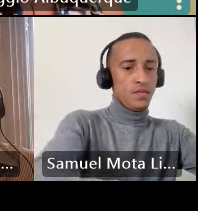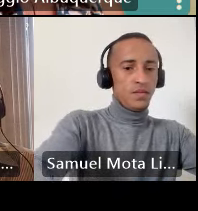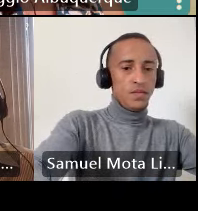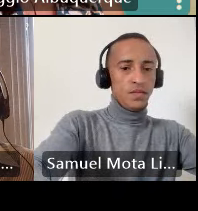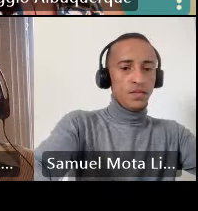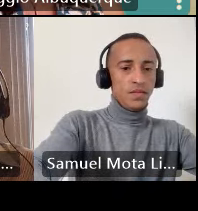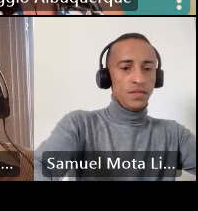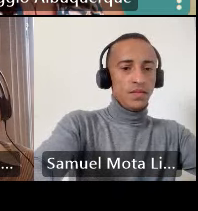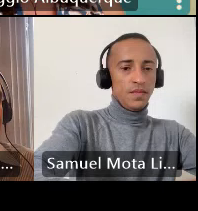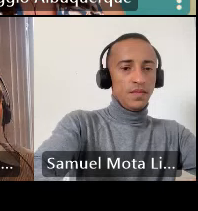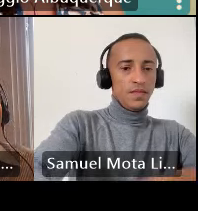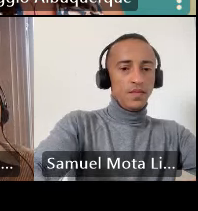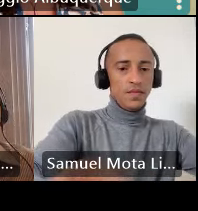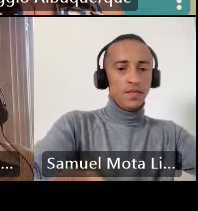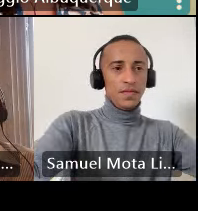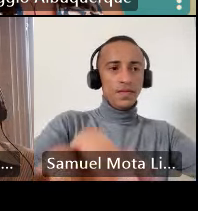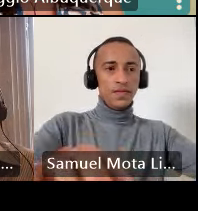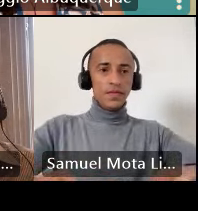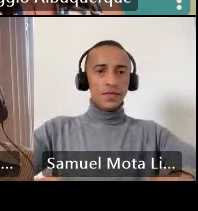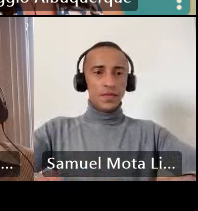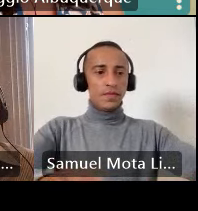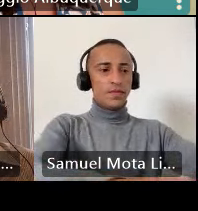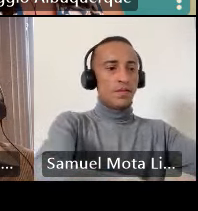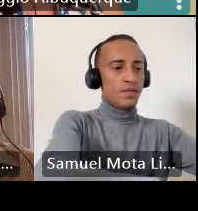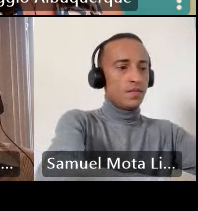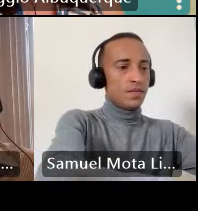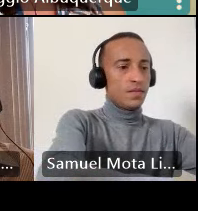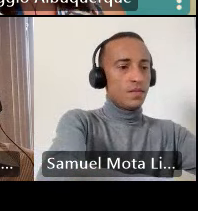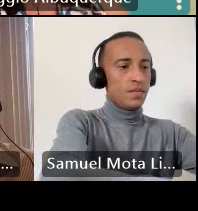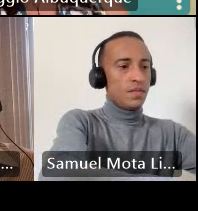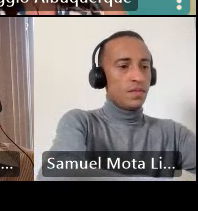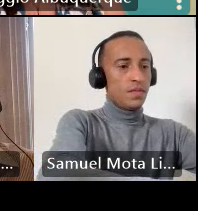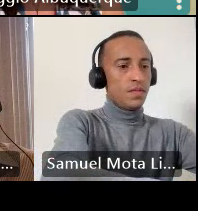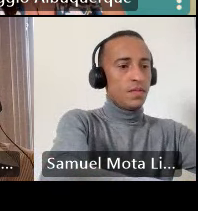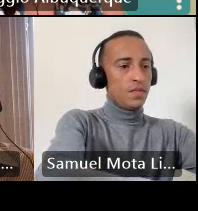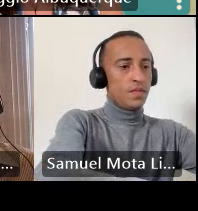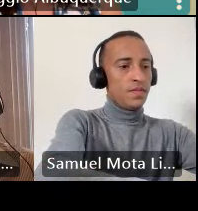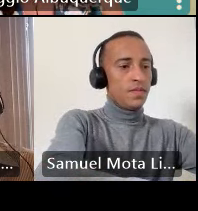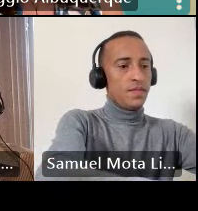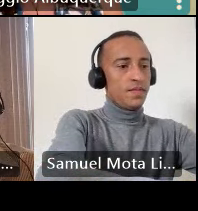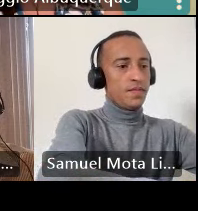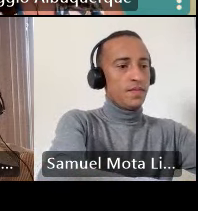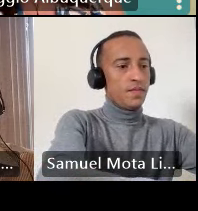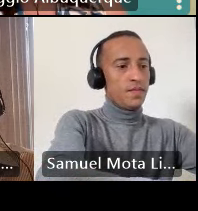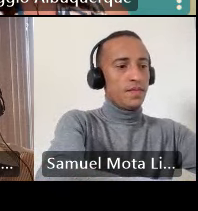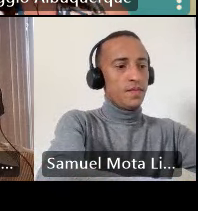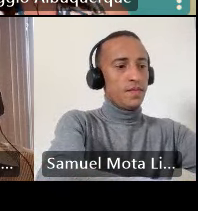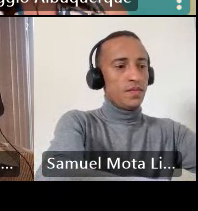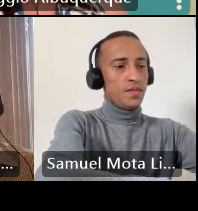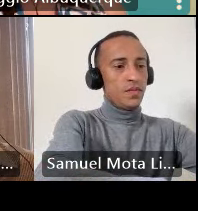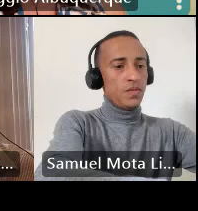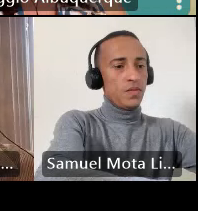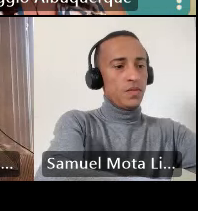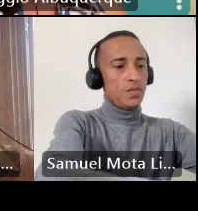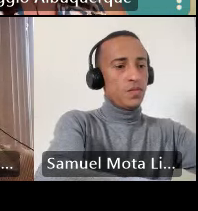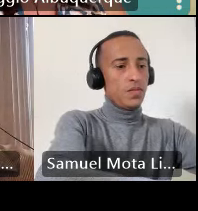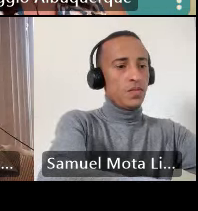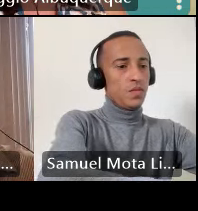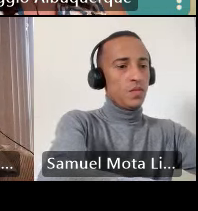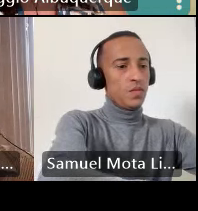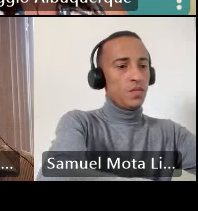elas nos ajudam a evitar os percalços que podem vir ali na frente de Fato né e a tomar